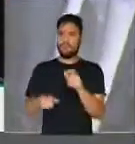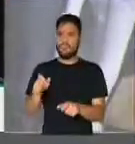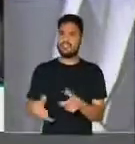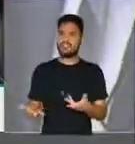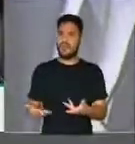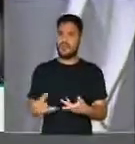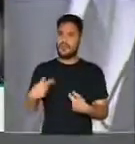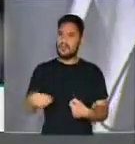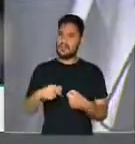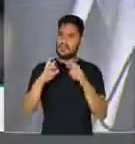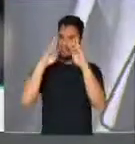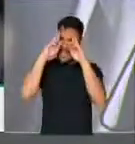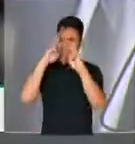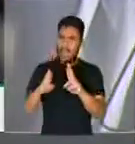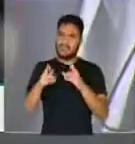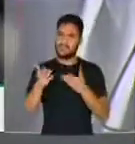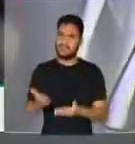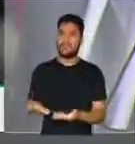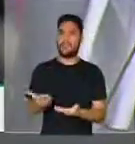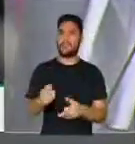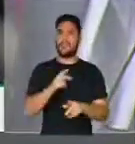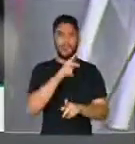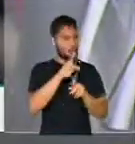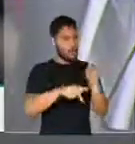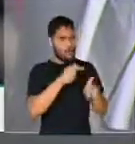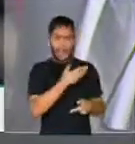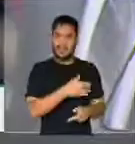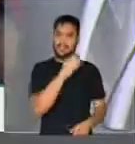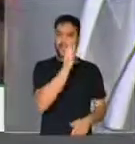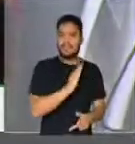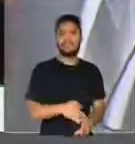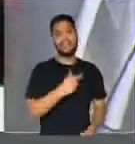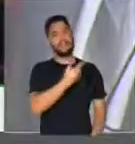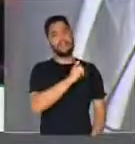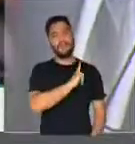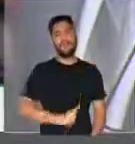professor tem que ter o respeito da população brasileira e dos governos de plantão.